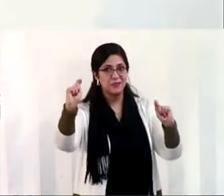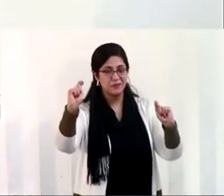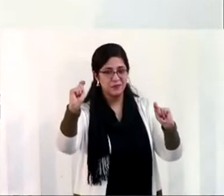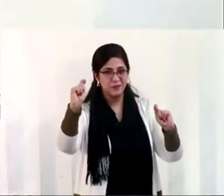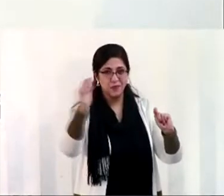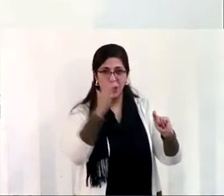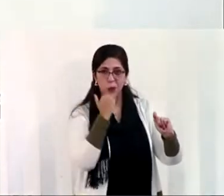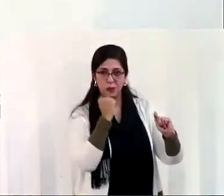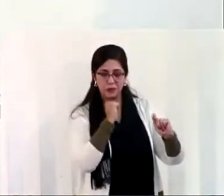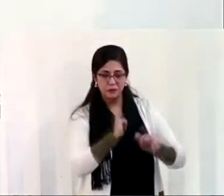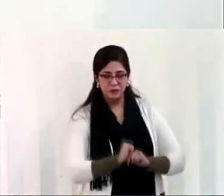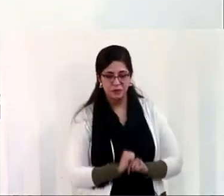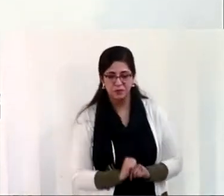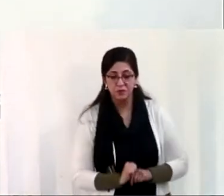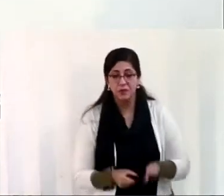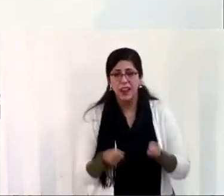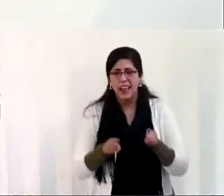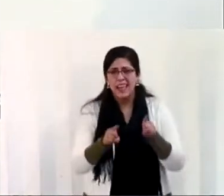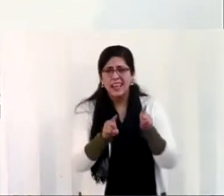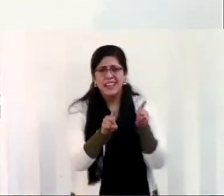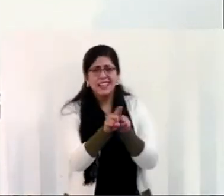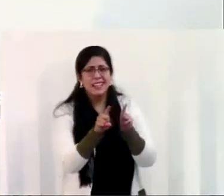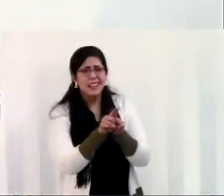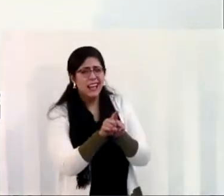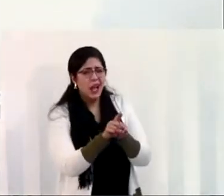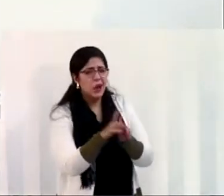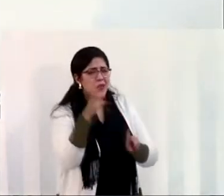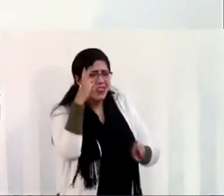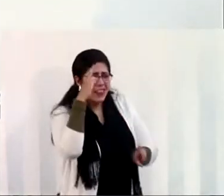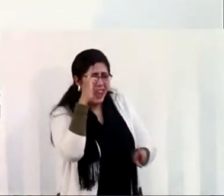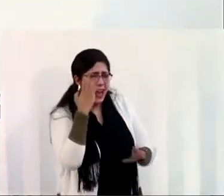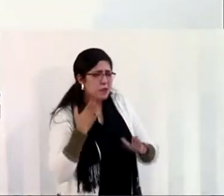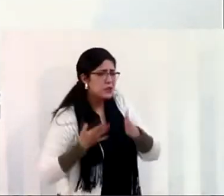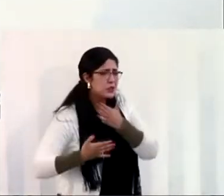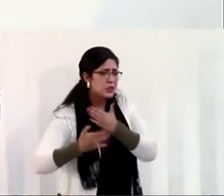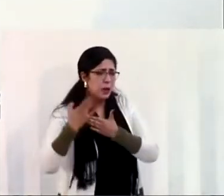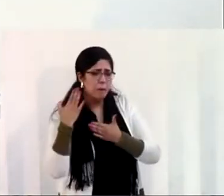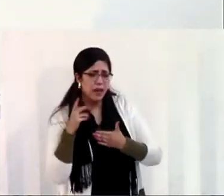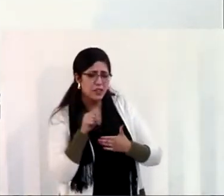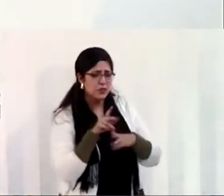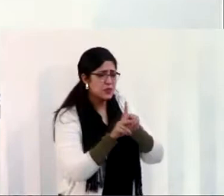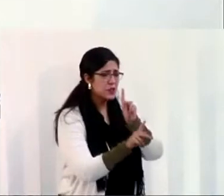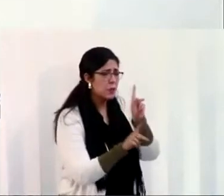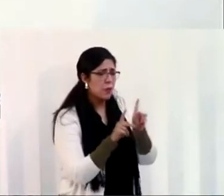dizendo: como você era santo, no versículo 3.